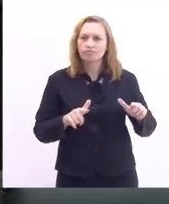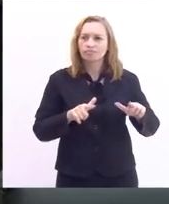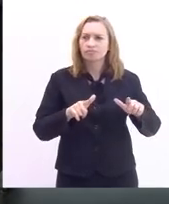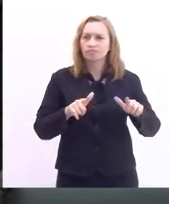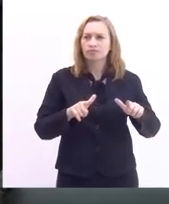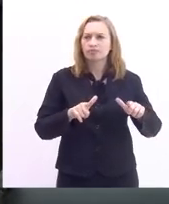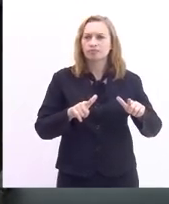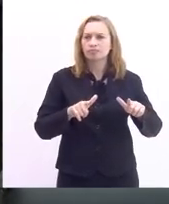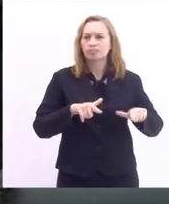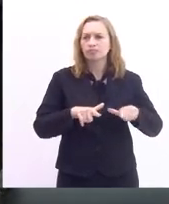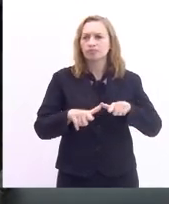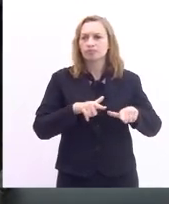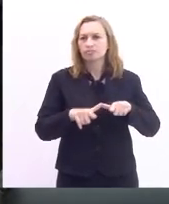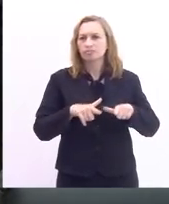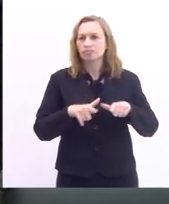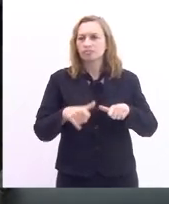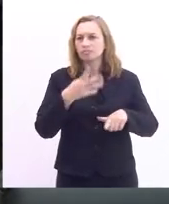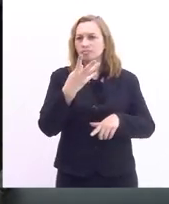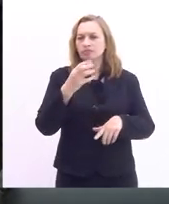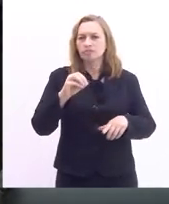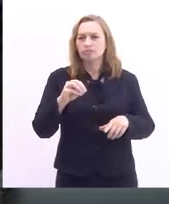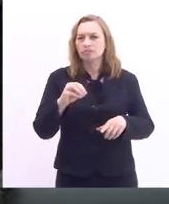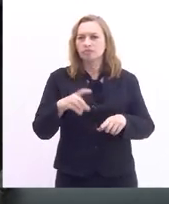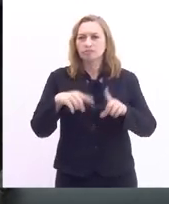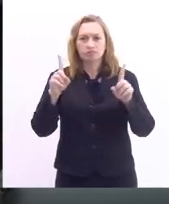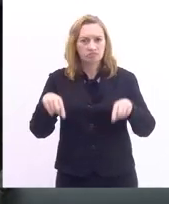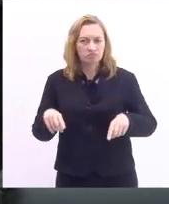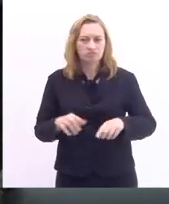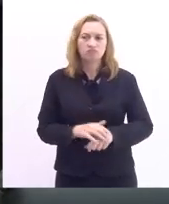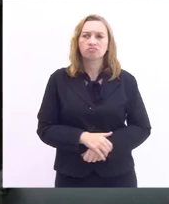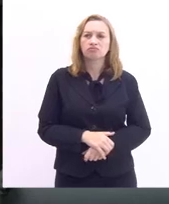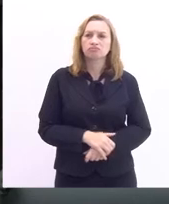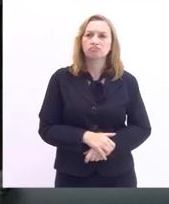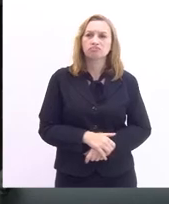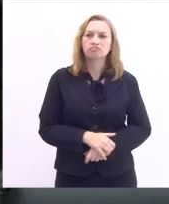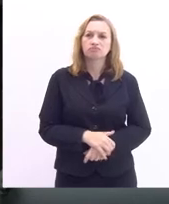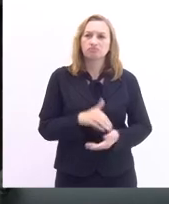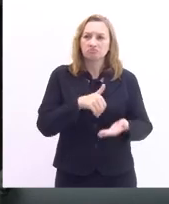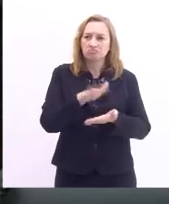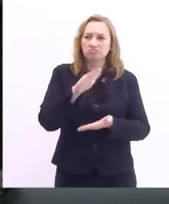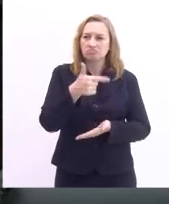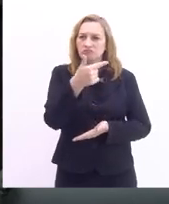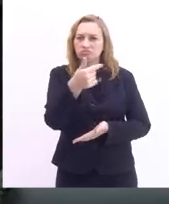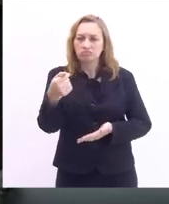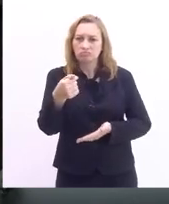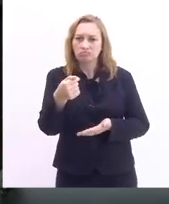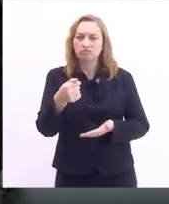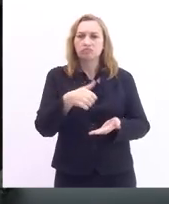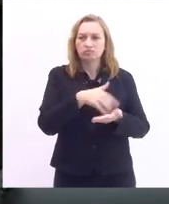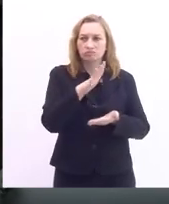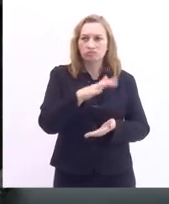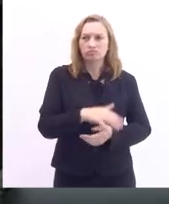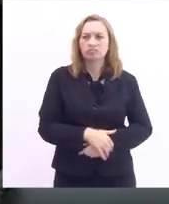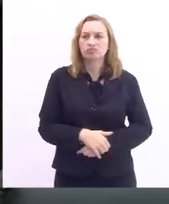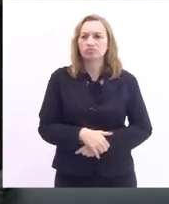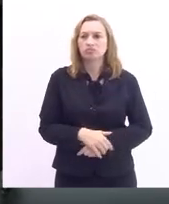40 funcionários de provimento os quais as botamos mandando embora 17